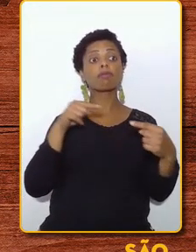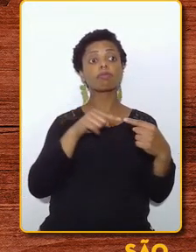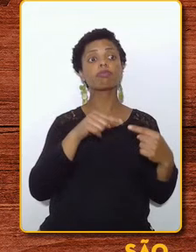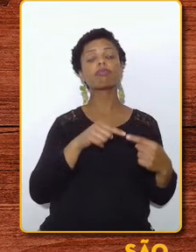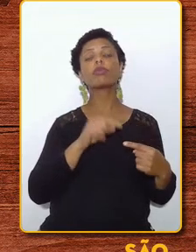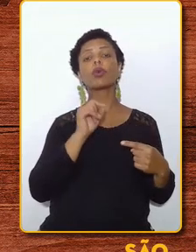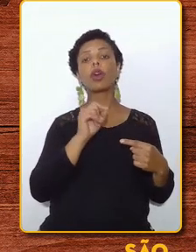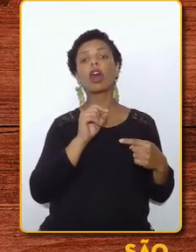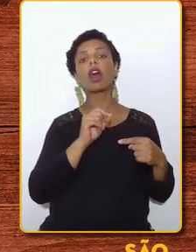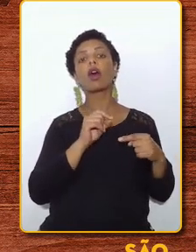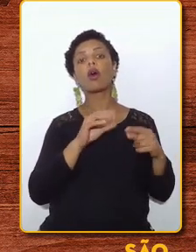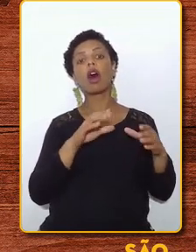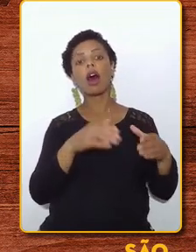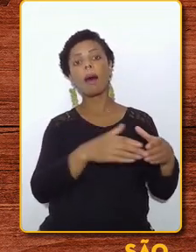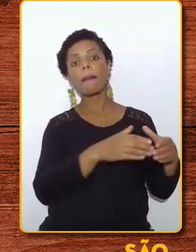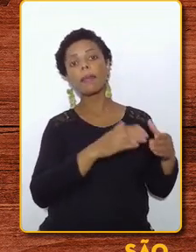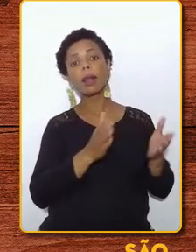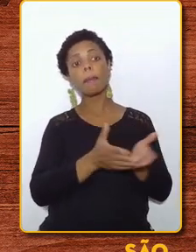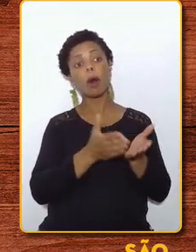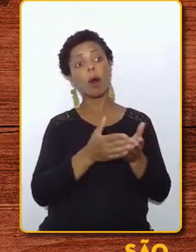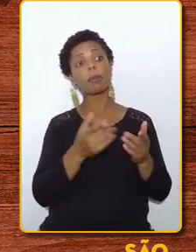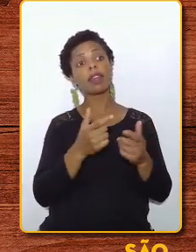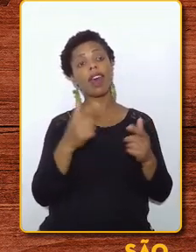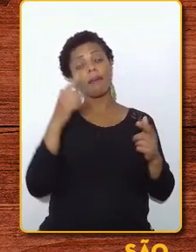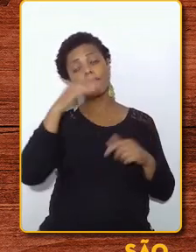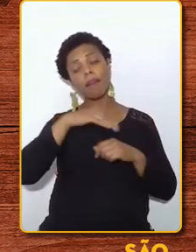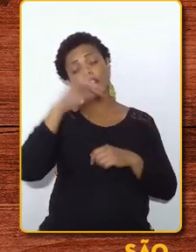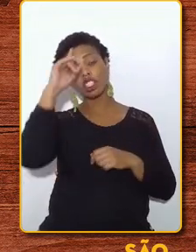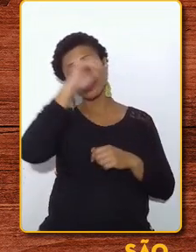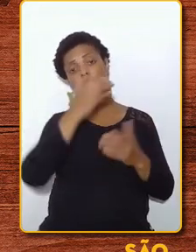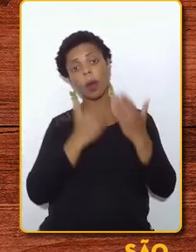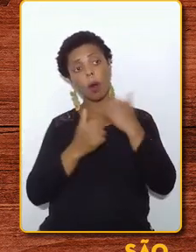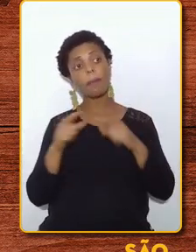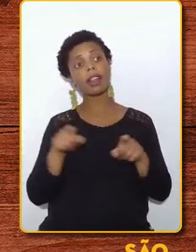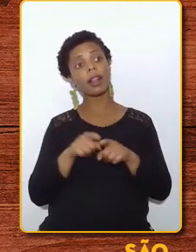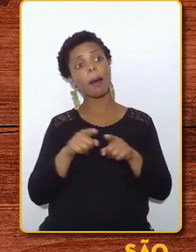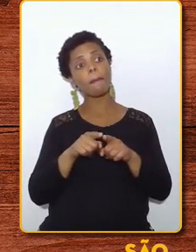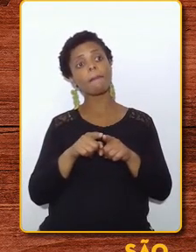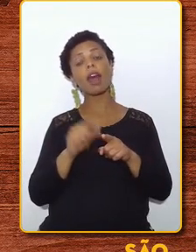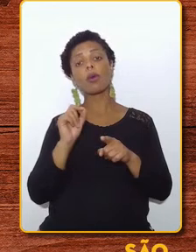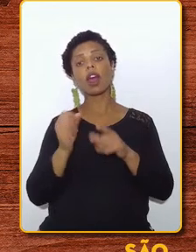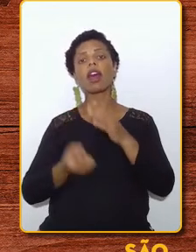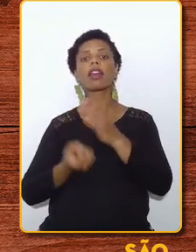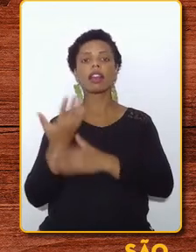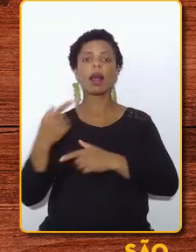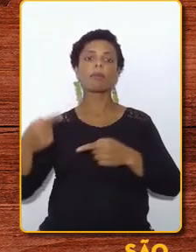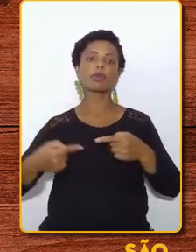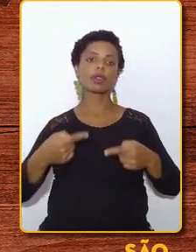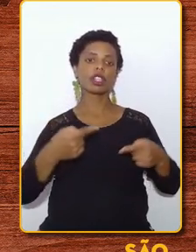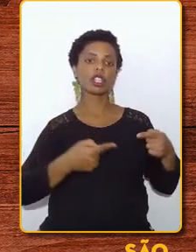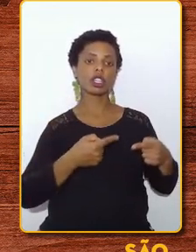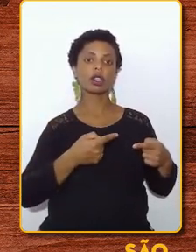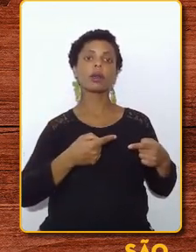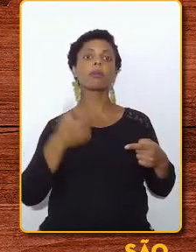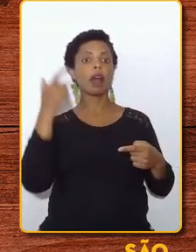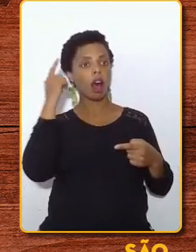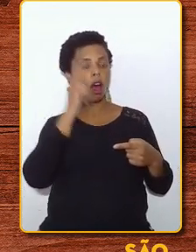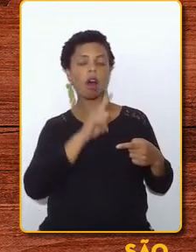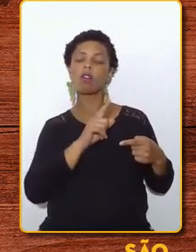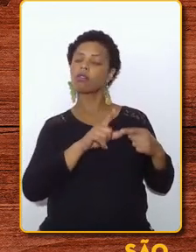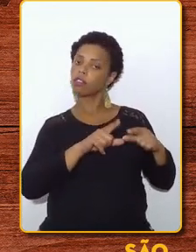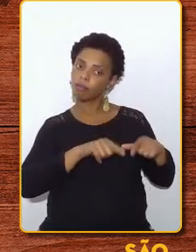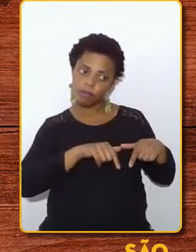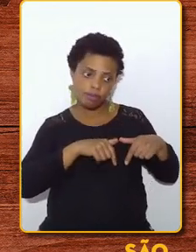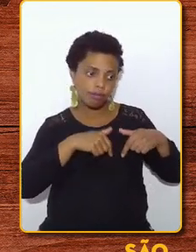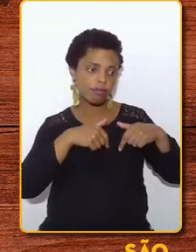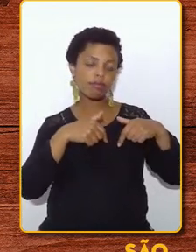dificuldade, e ao mesmo tempo construir política pública para que nós avancemos sobre isso. Não tem outra alternativa.